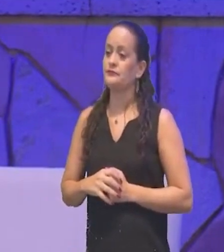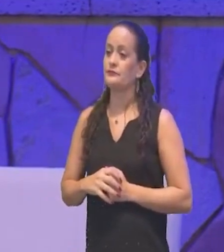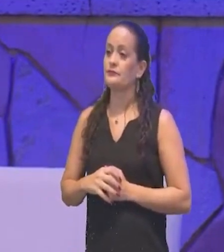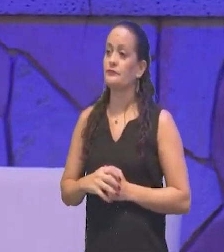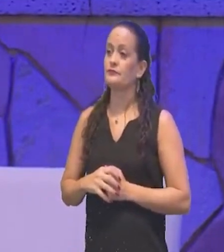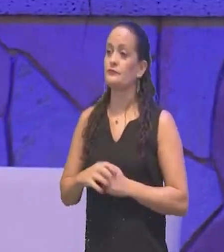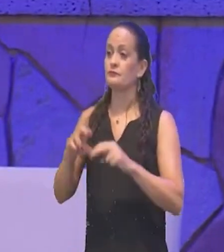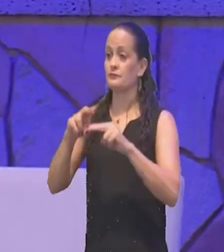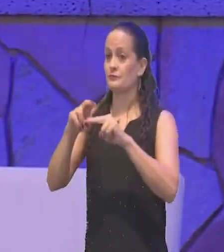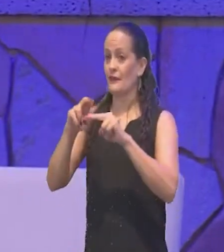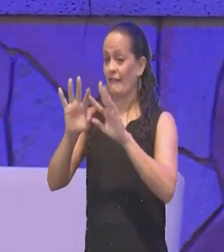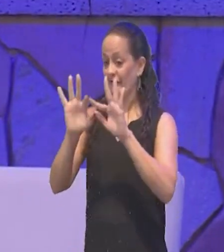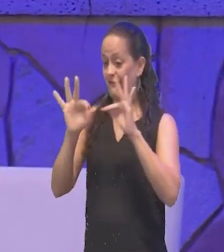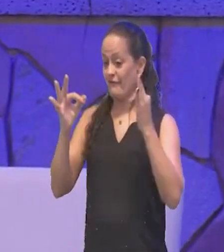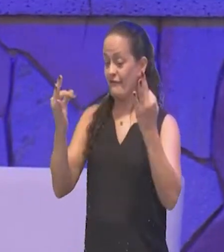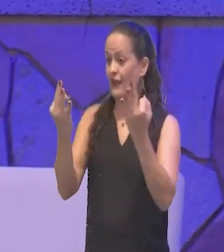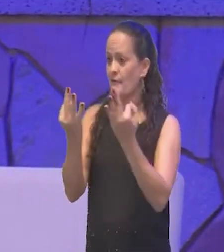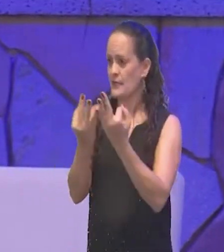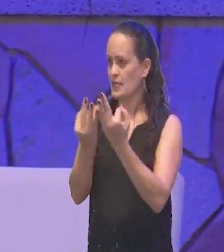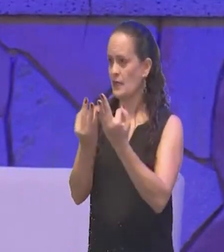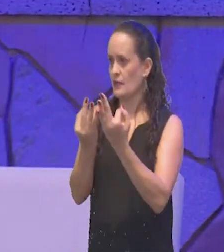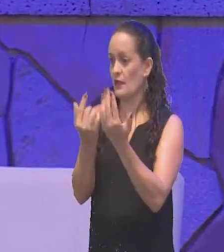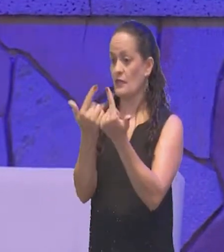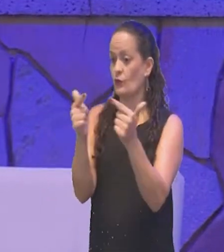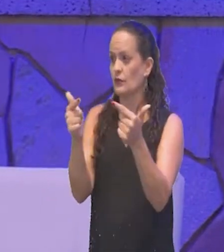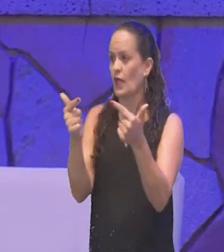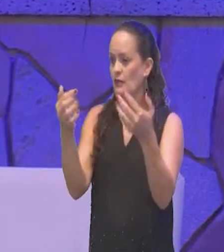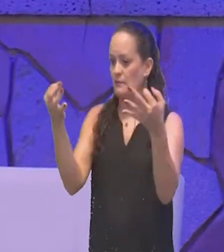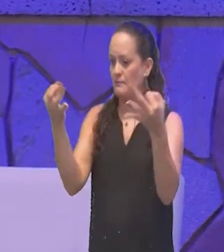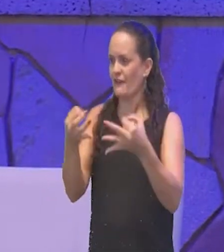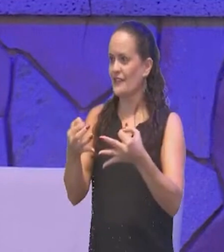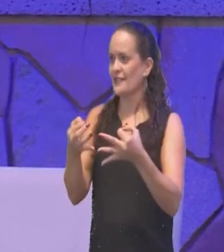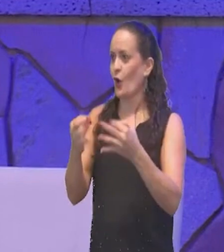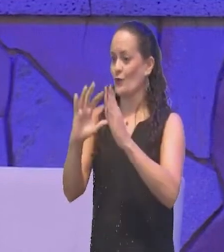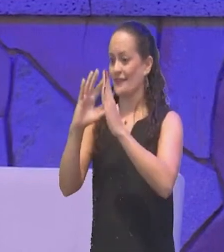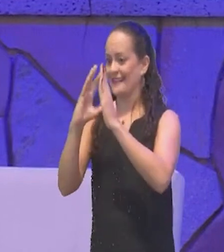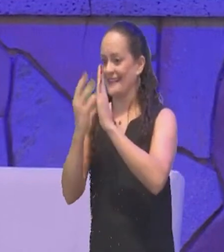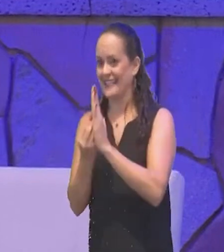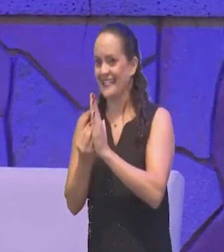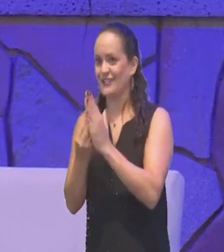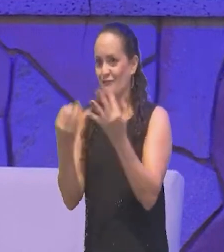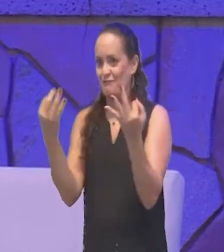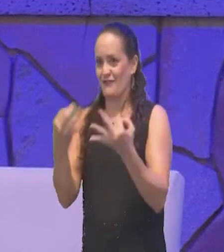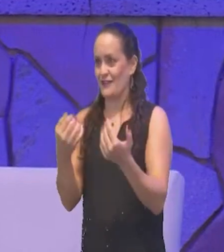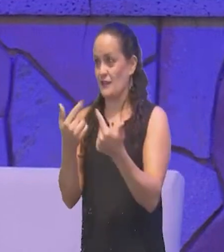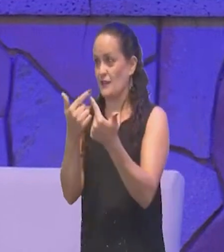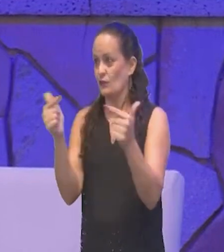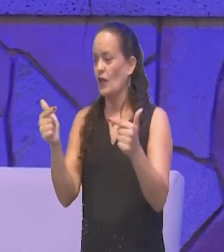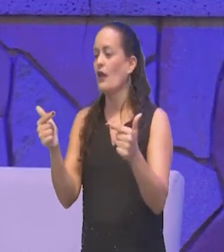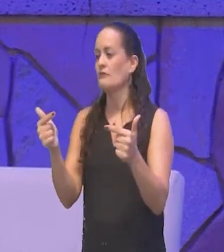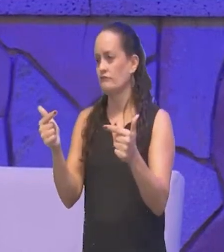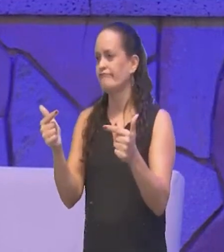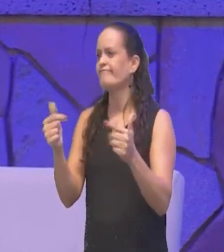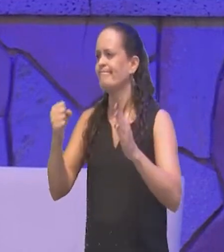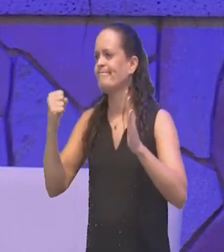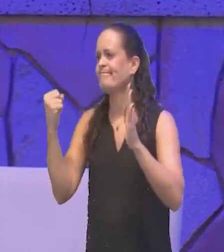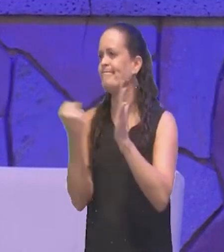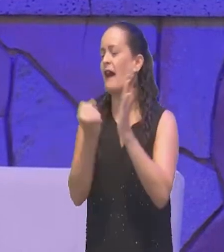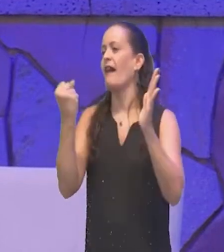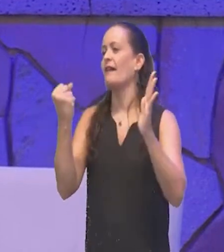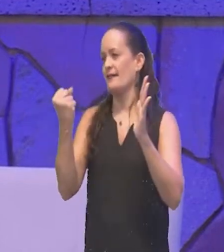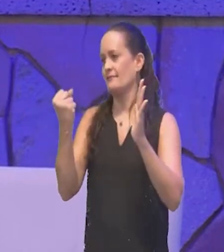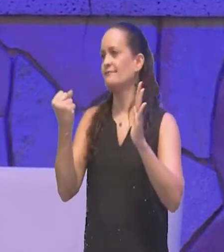não se basear mais no casamento típico e religioso é a mais marcante de